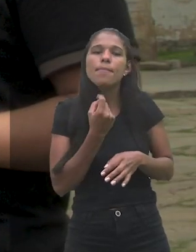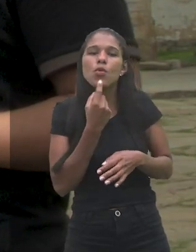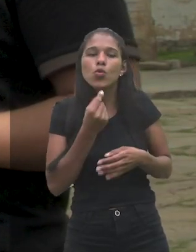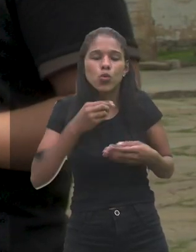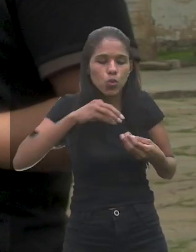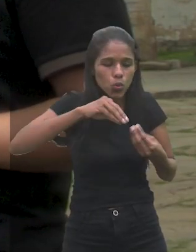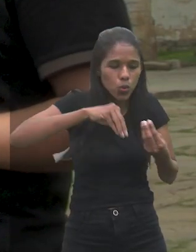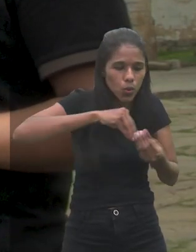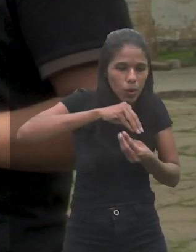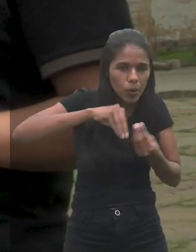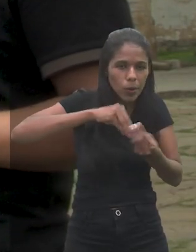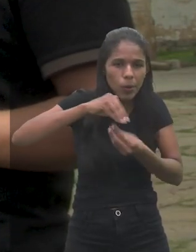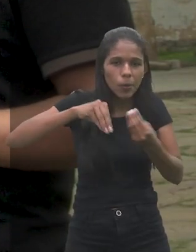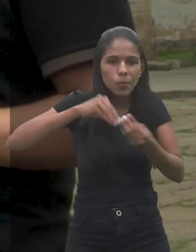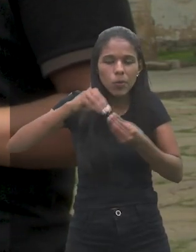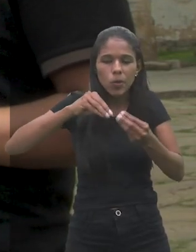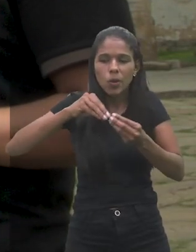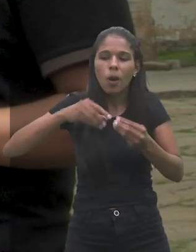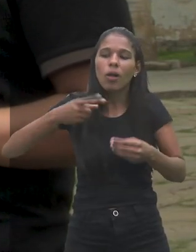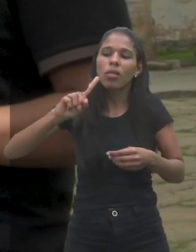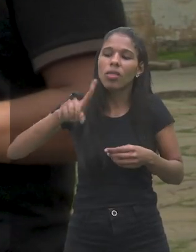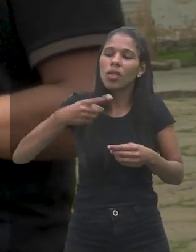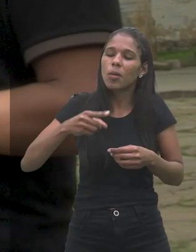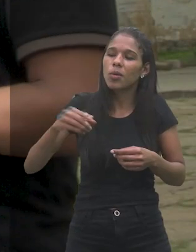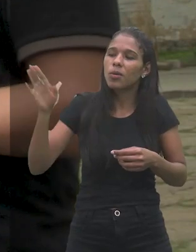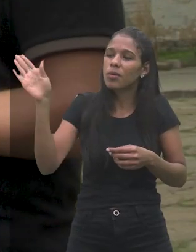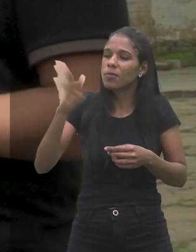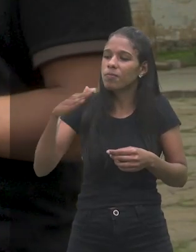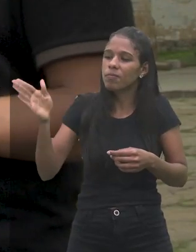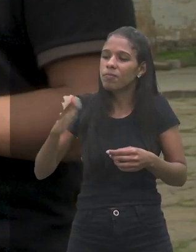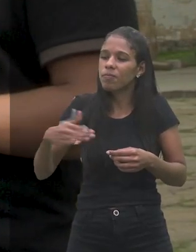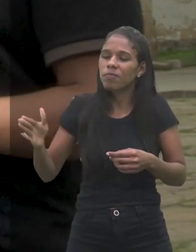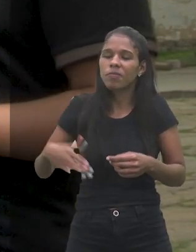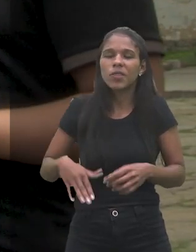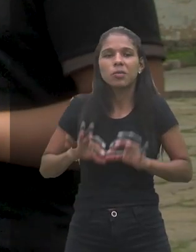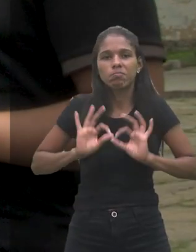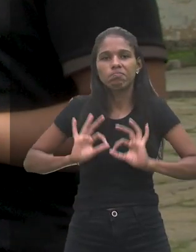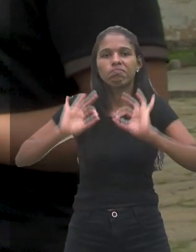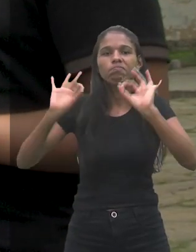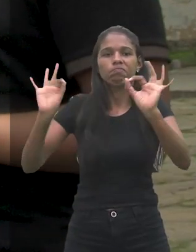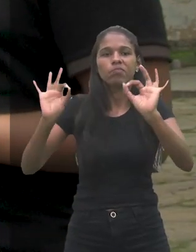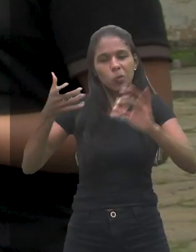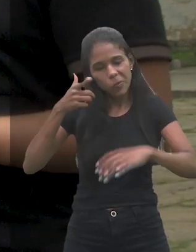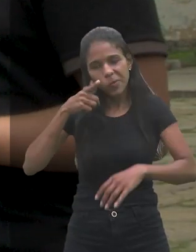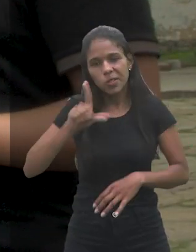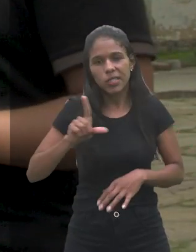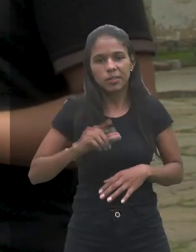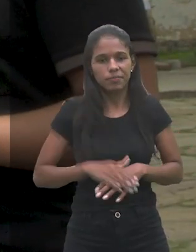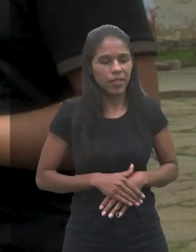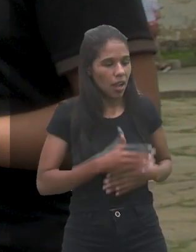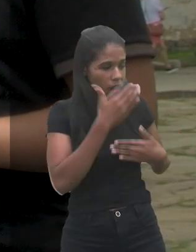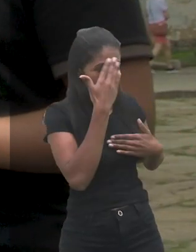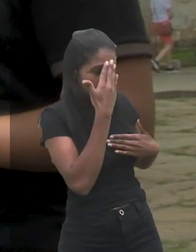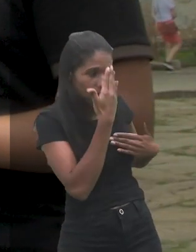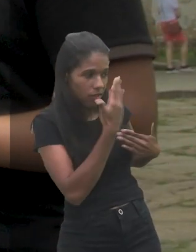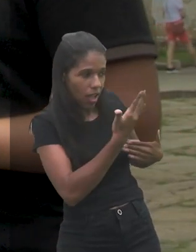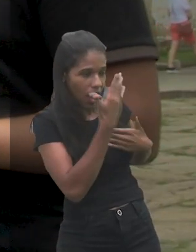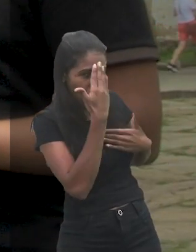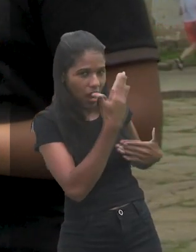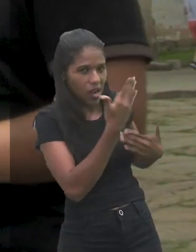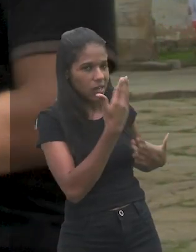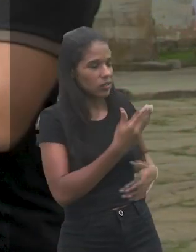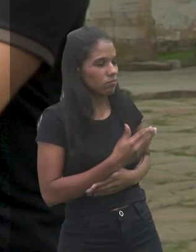sabão do São Francisco de Paulo. Foi isso que deu para fazer, mas ele conseguiu. Agradeço muito, Lima, eu babei aqui na